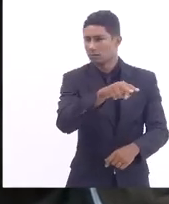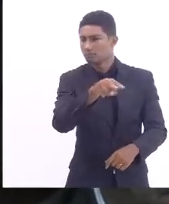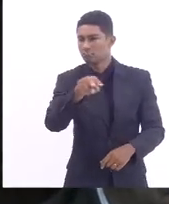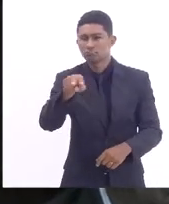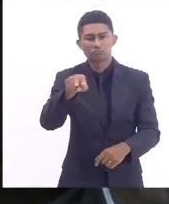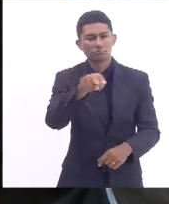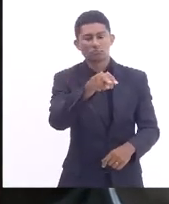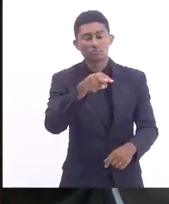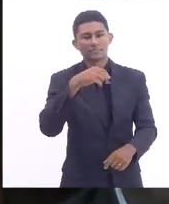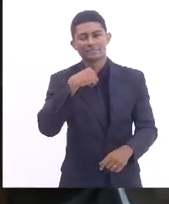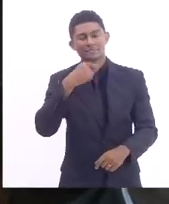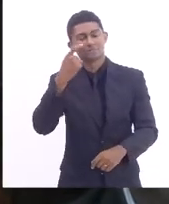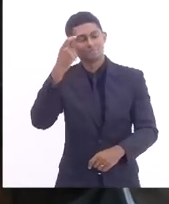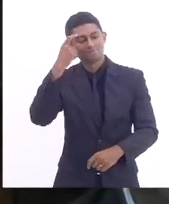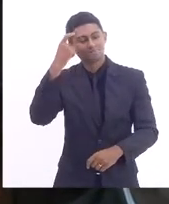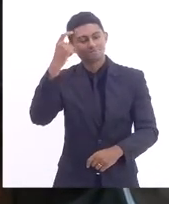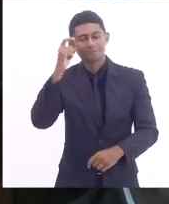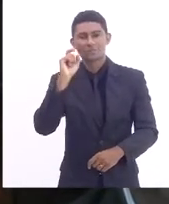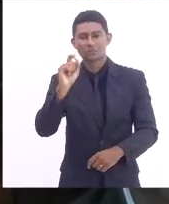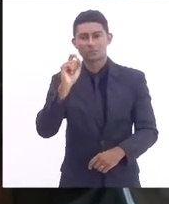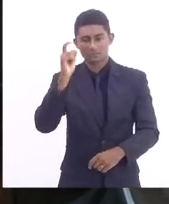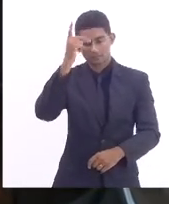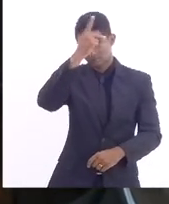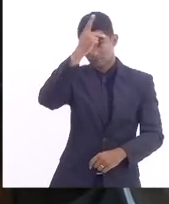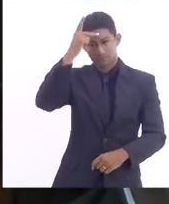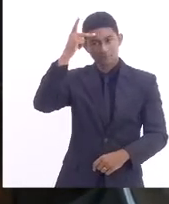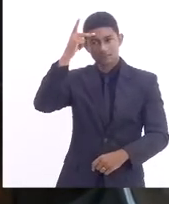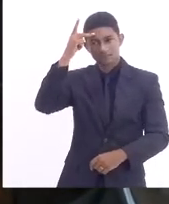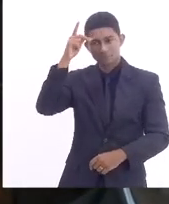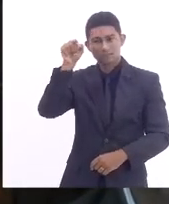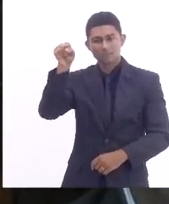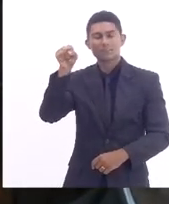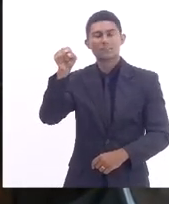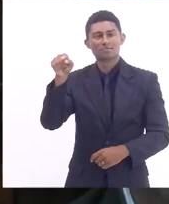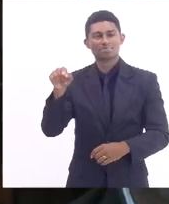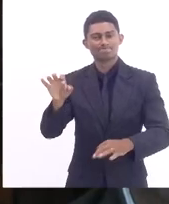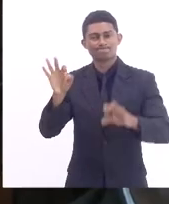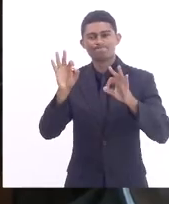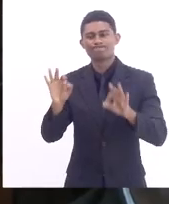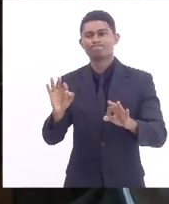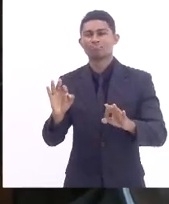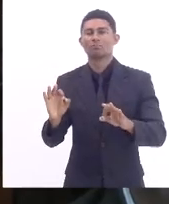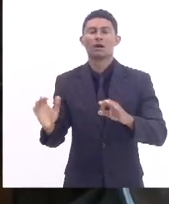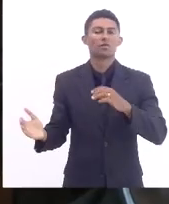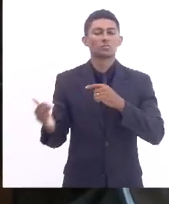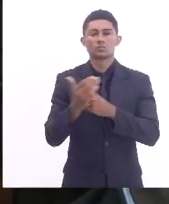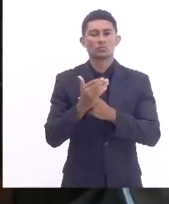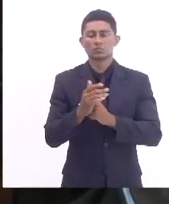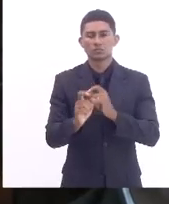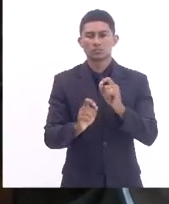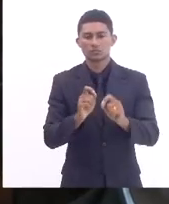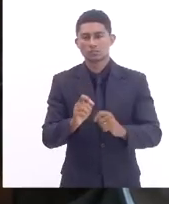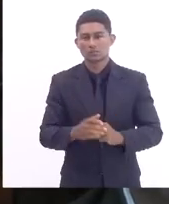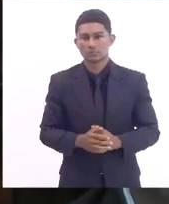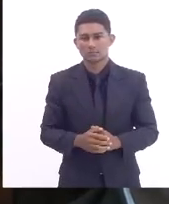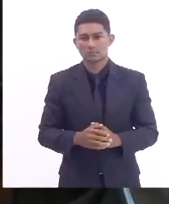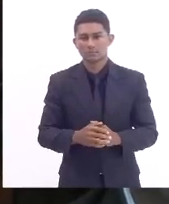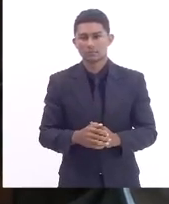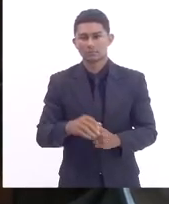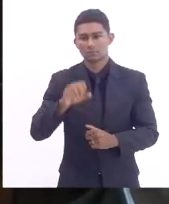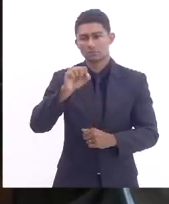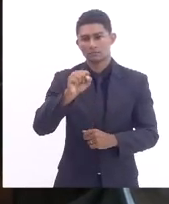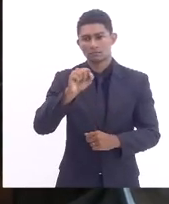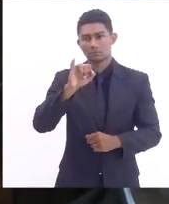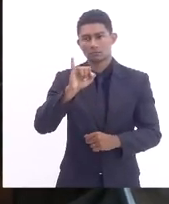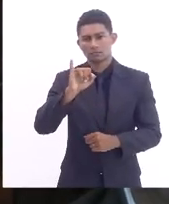consigo não lembrar de uma pessoa que propiciou tudo isso é a fala do